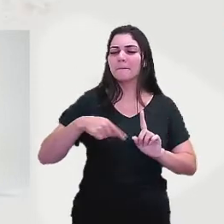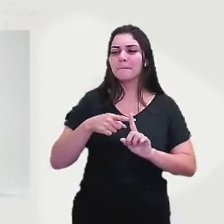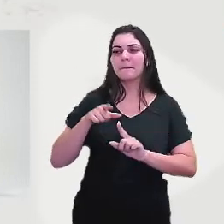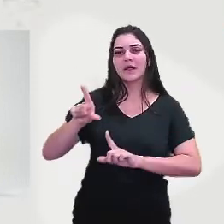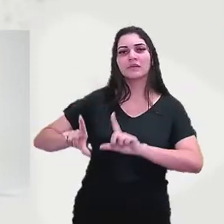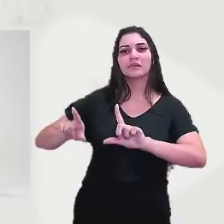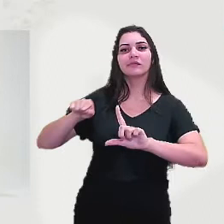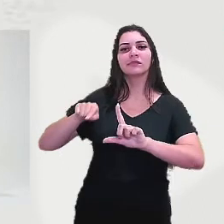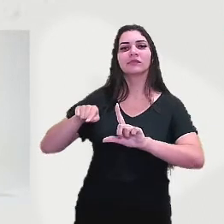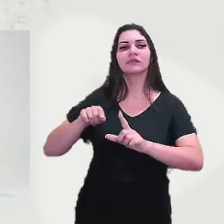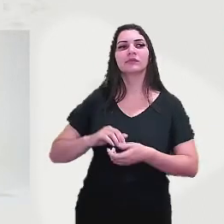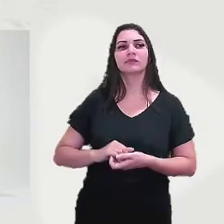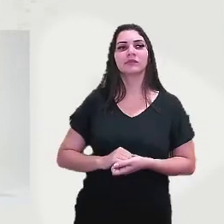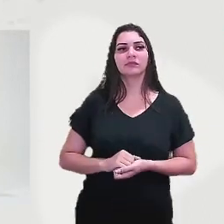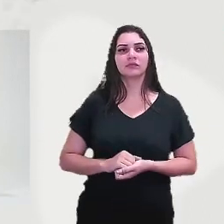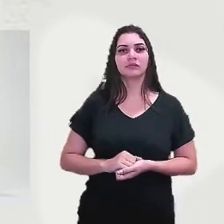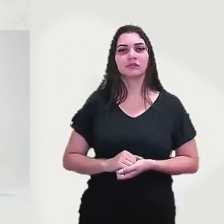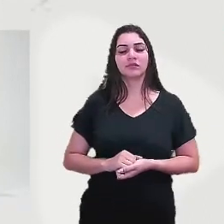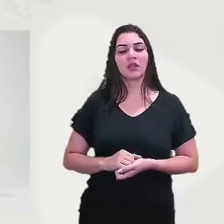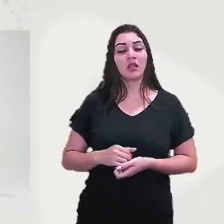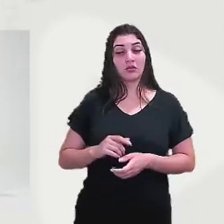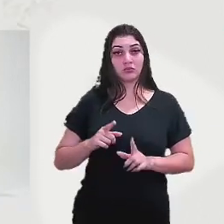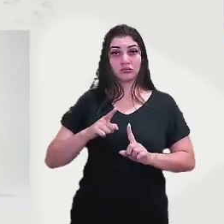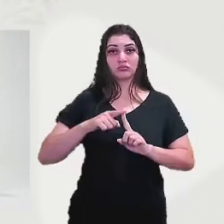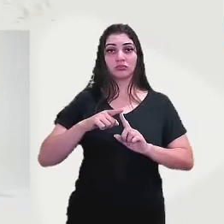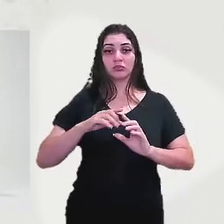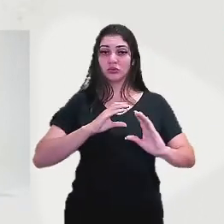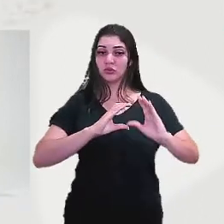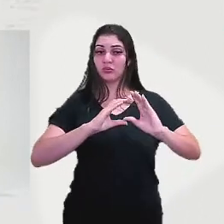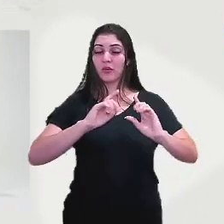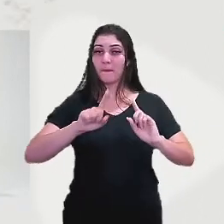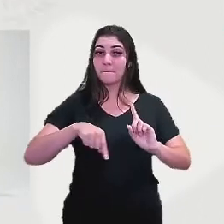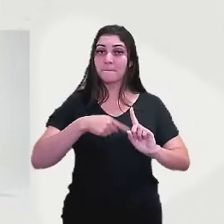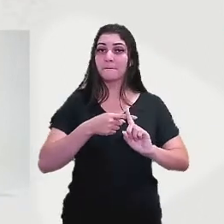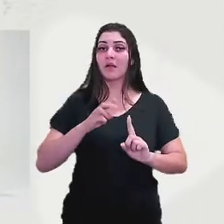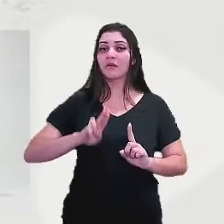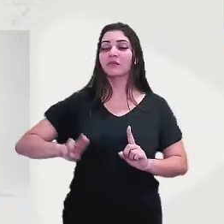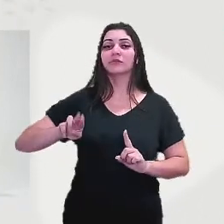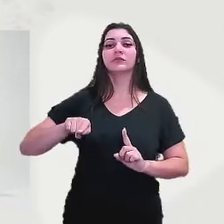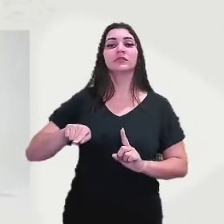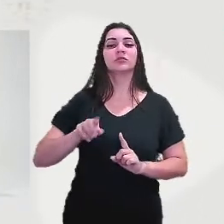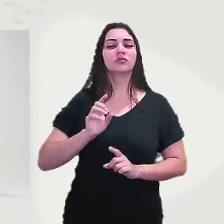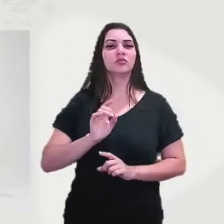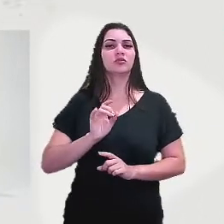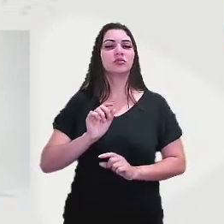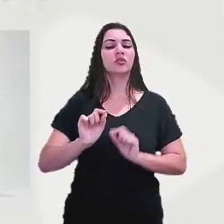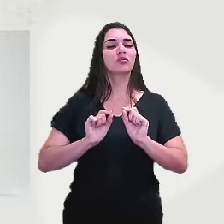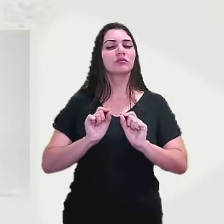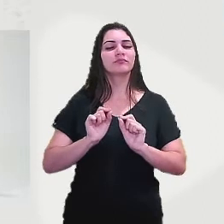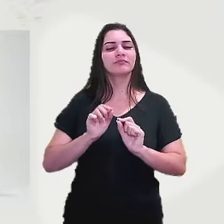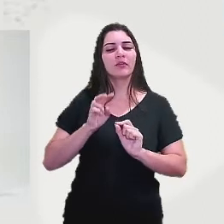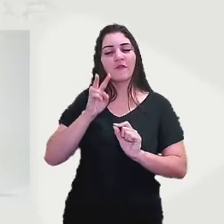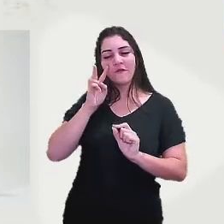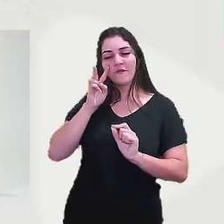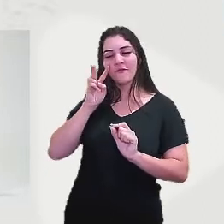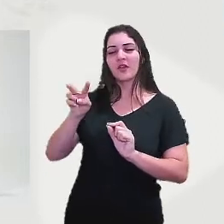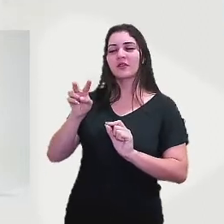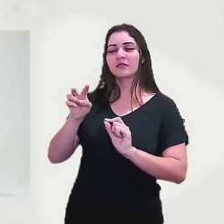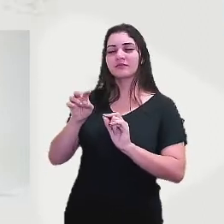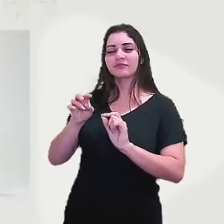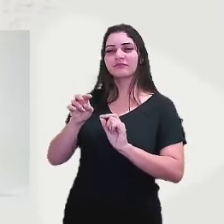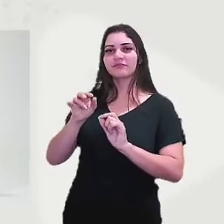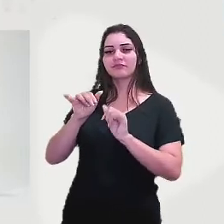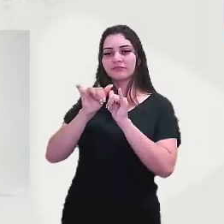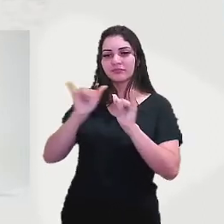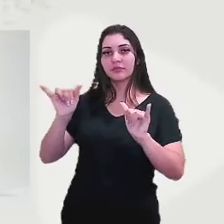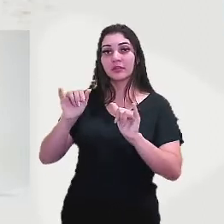é o meio de comunicação que mais utilizamos. Não só para assistir noticiários, mas